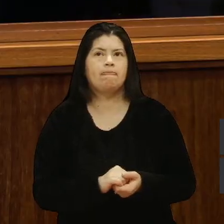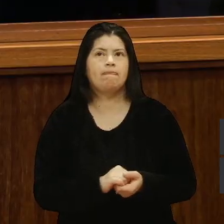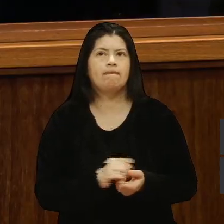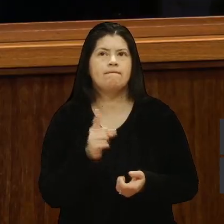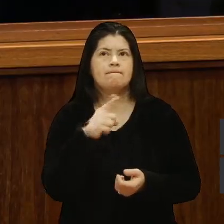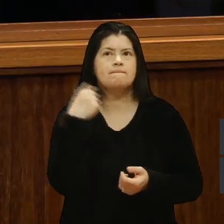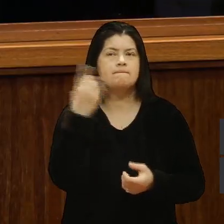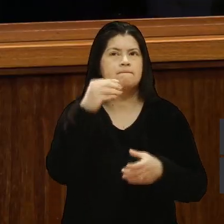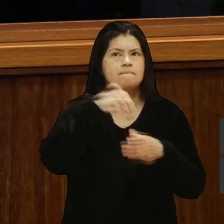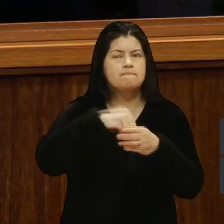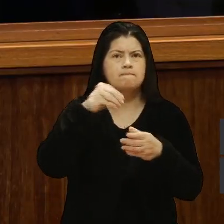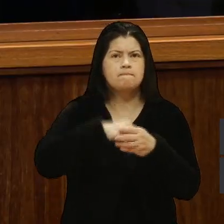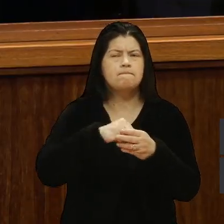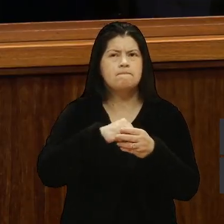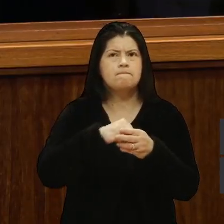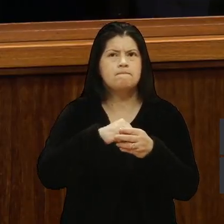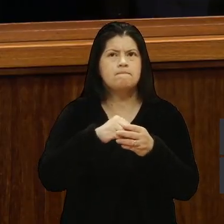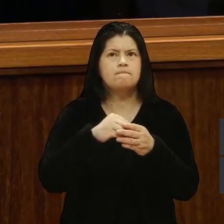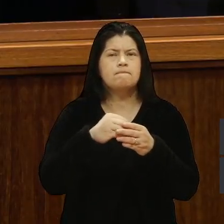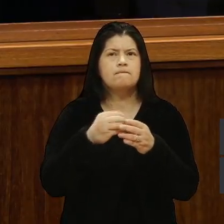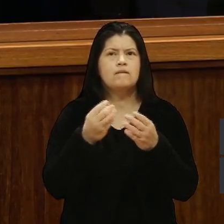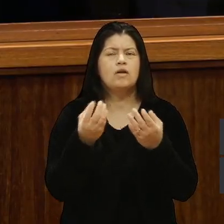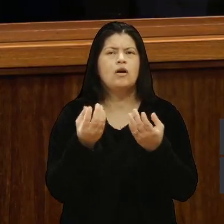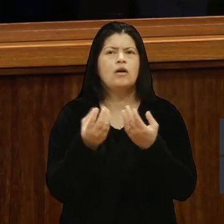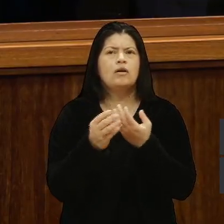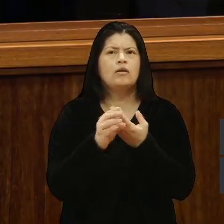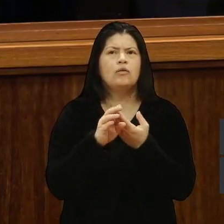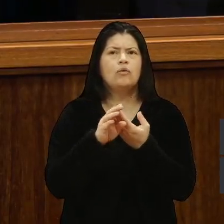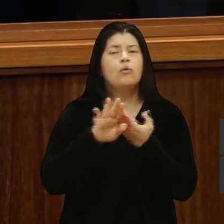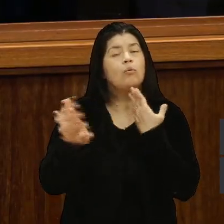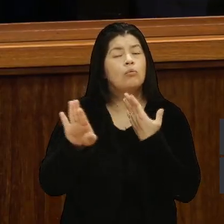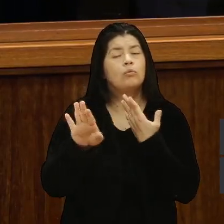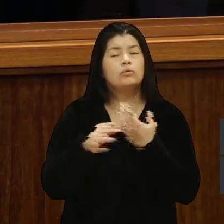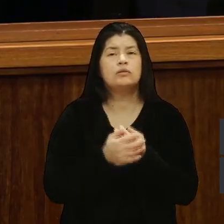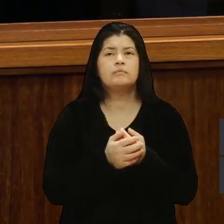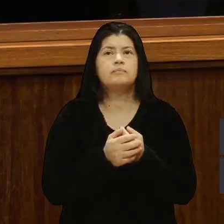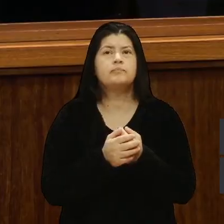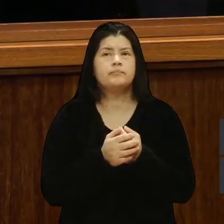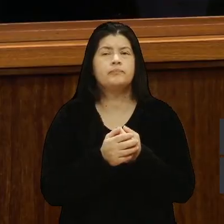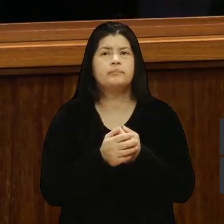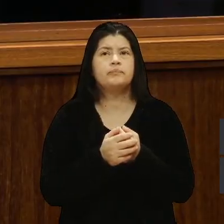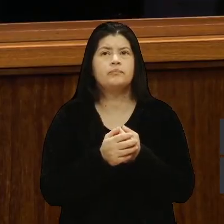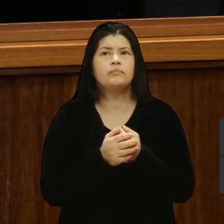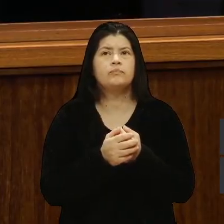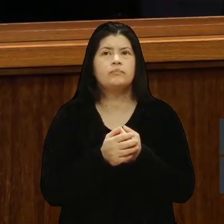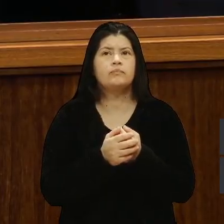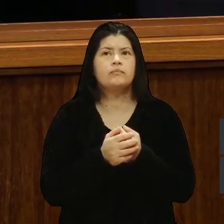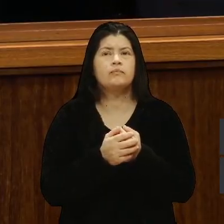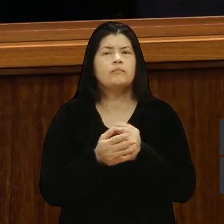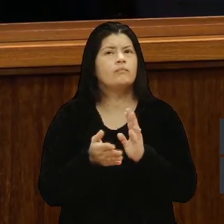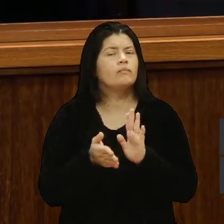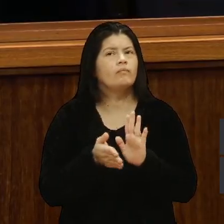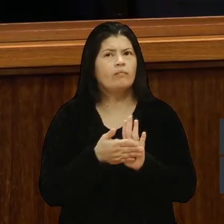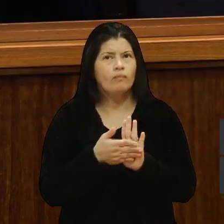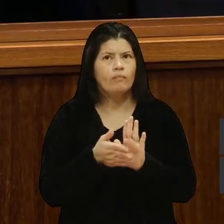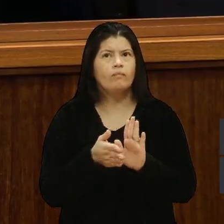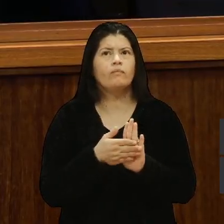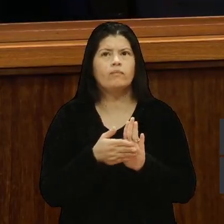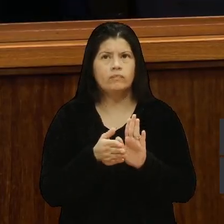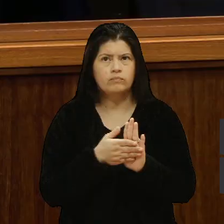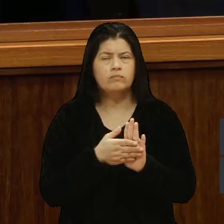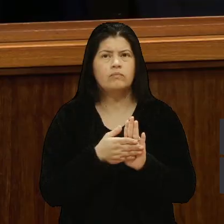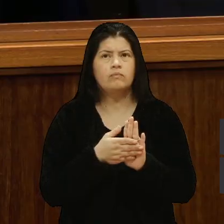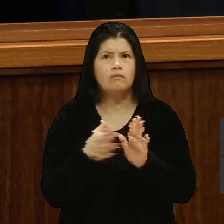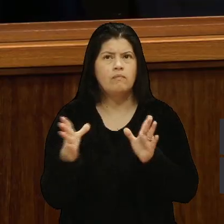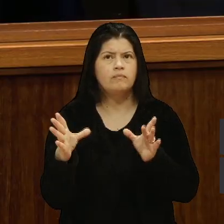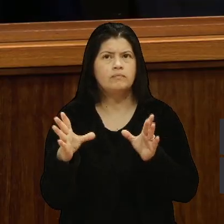Nós votaremos contra esse parecer, em que pese as